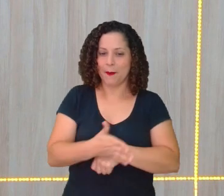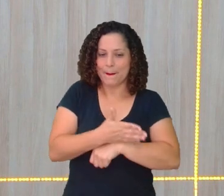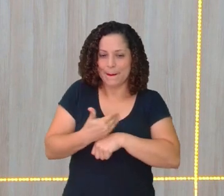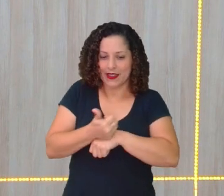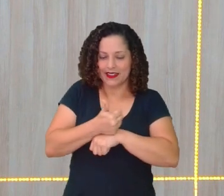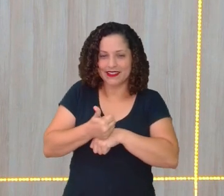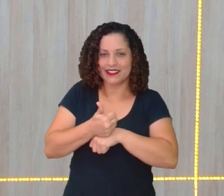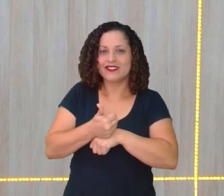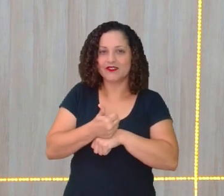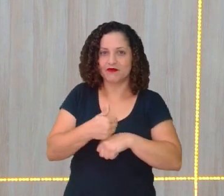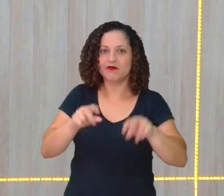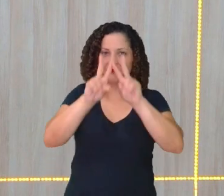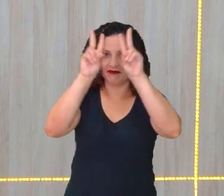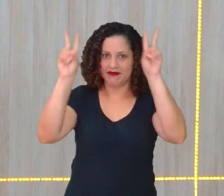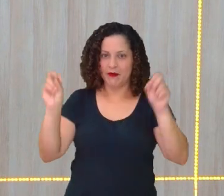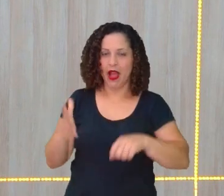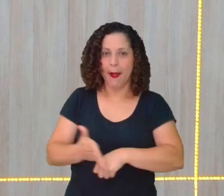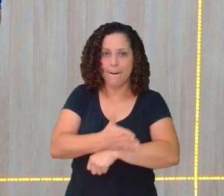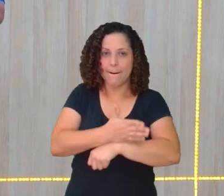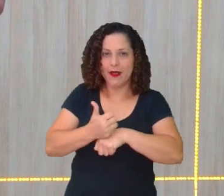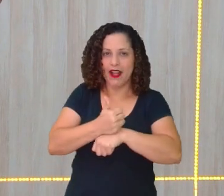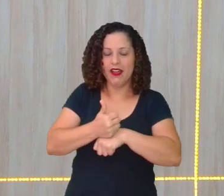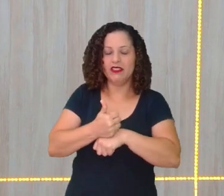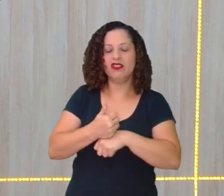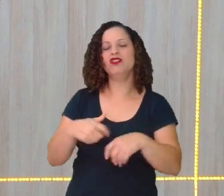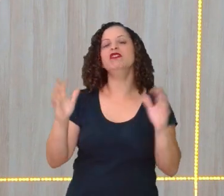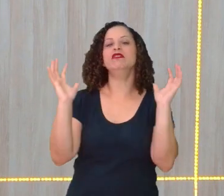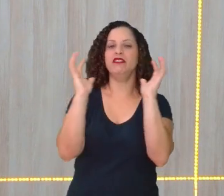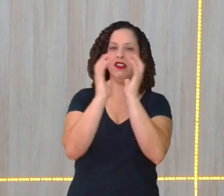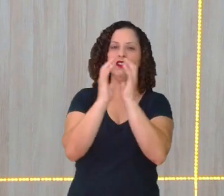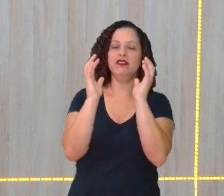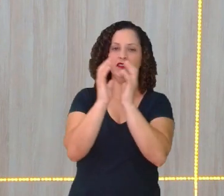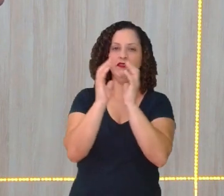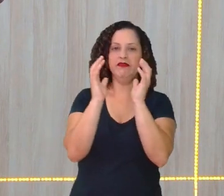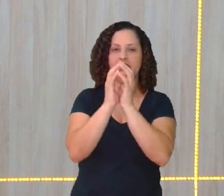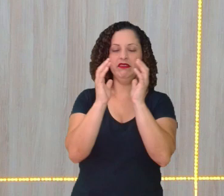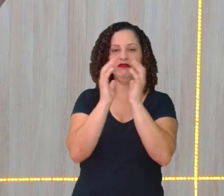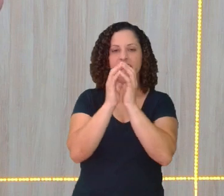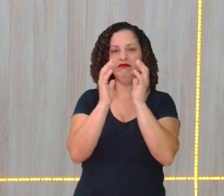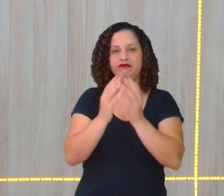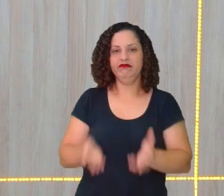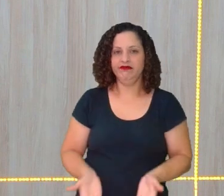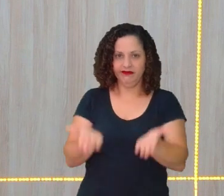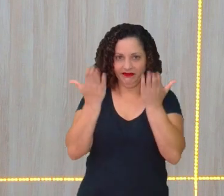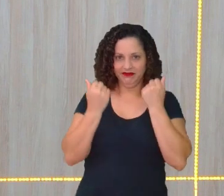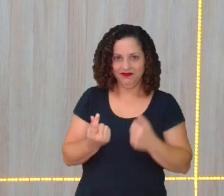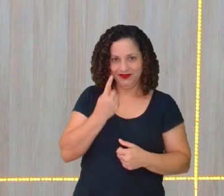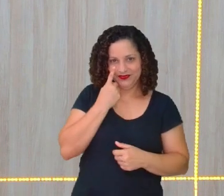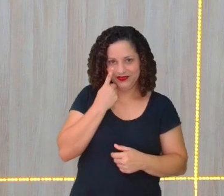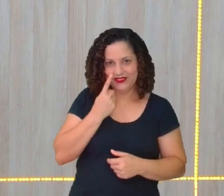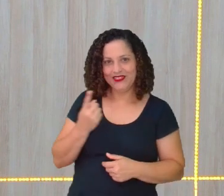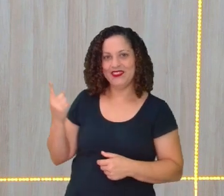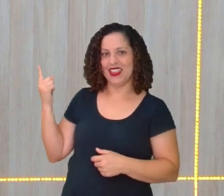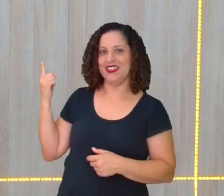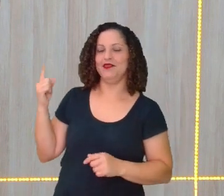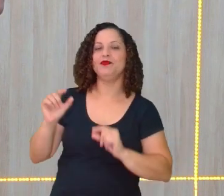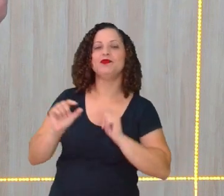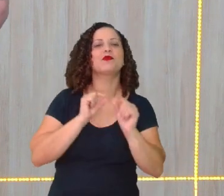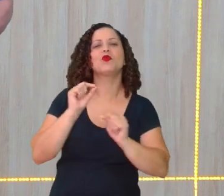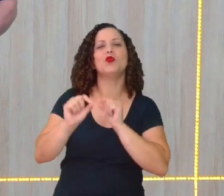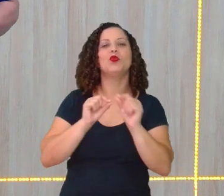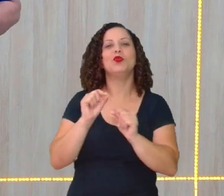são as praças de Buller-Marr em Recife. Então vamos ver hoje, né, o que foi que